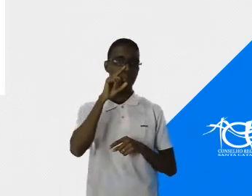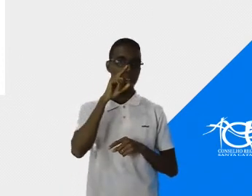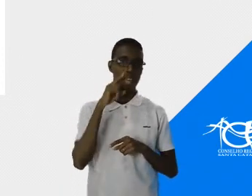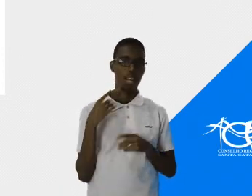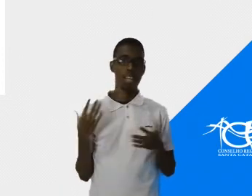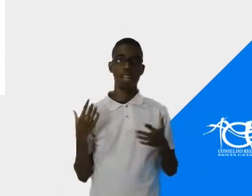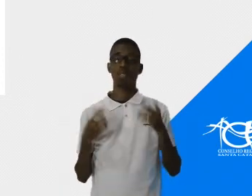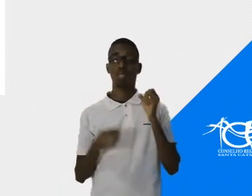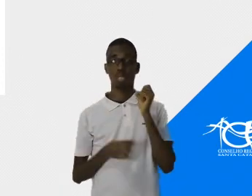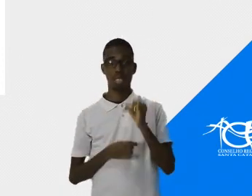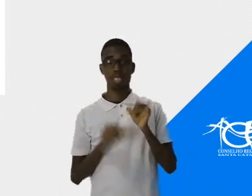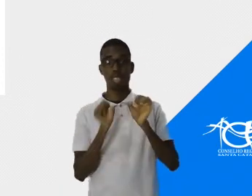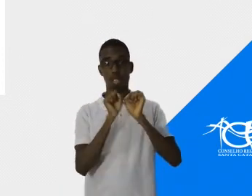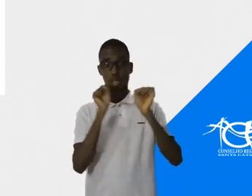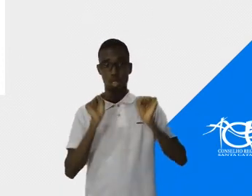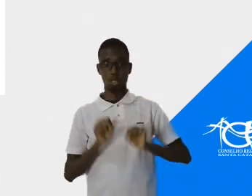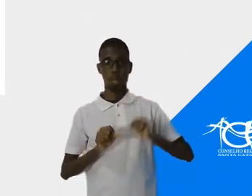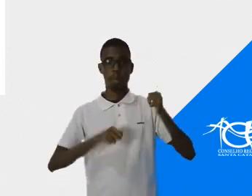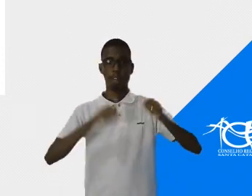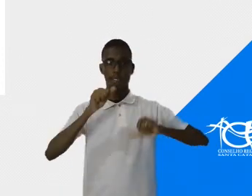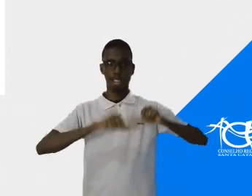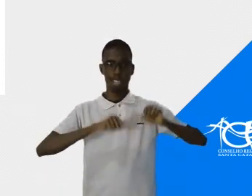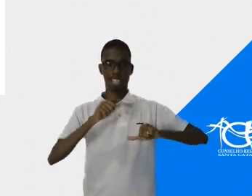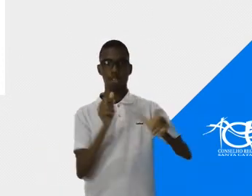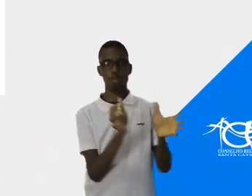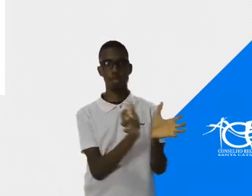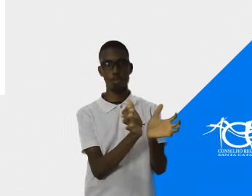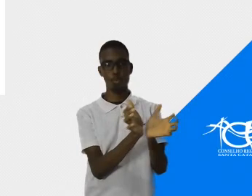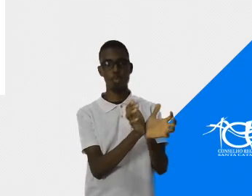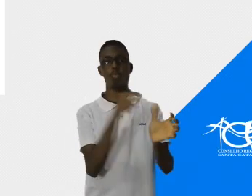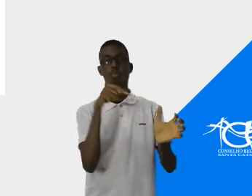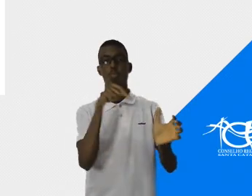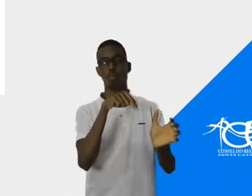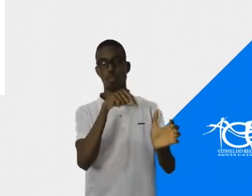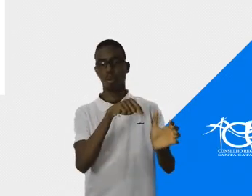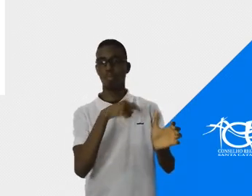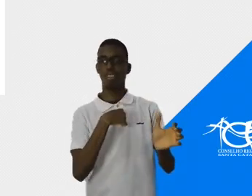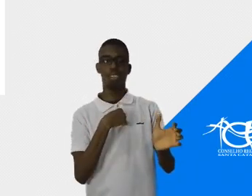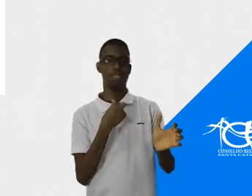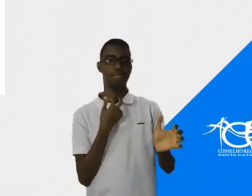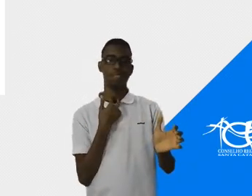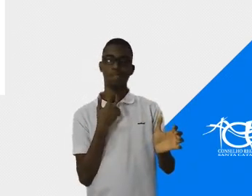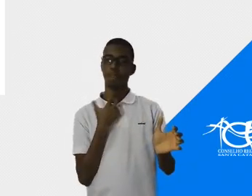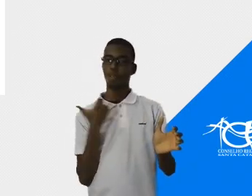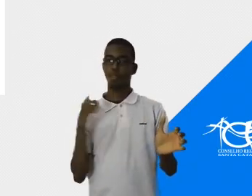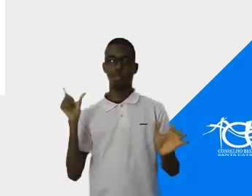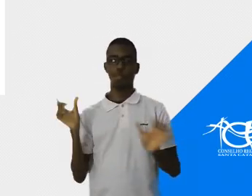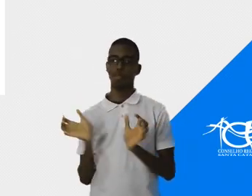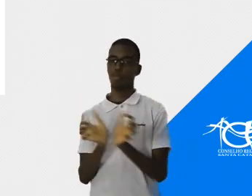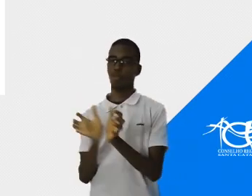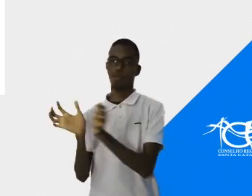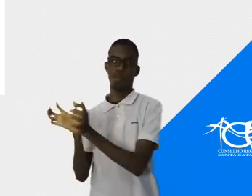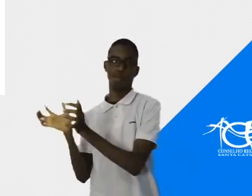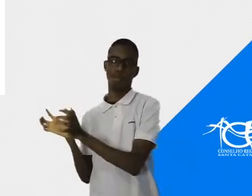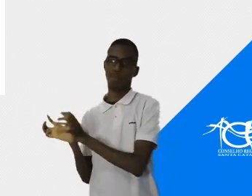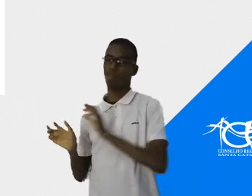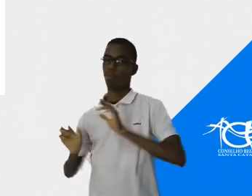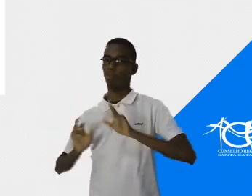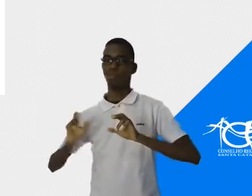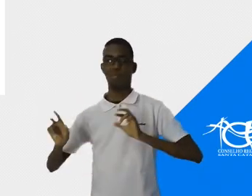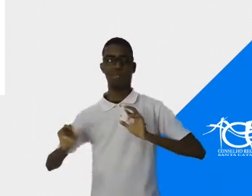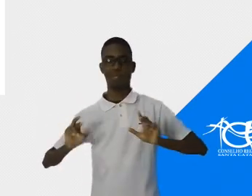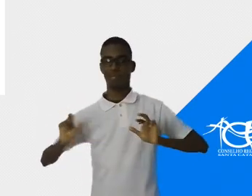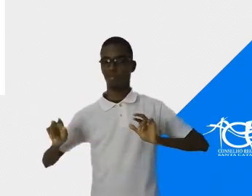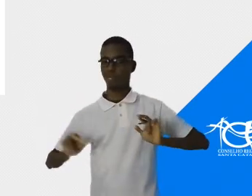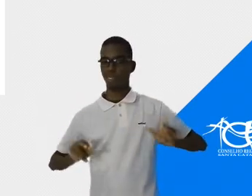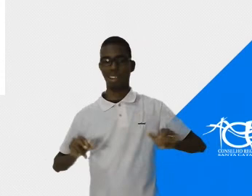de pessoas deste grupo de risco epidemiológico, ele não deveria ser o mesmo de qualquer outra pessoa que tem uma chance de risco muito menor,